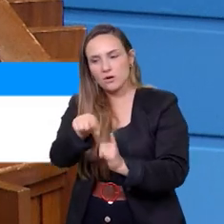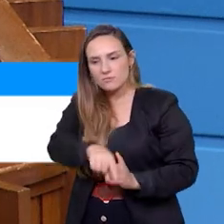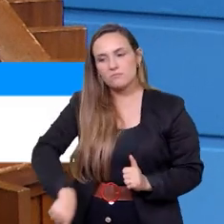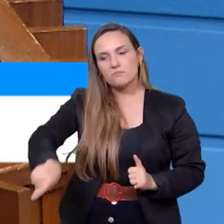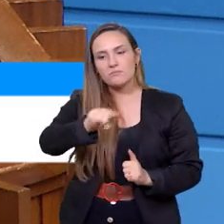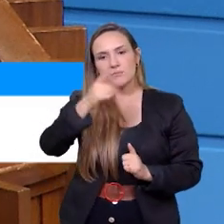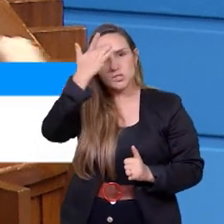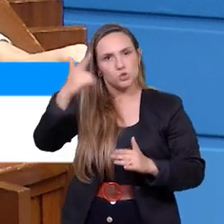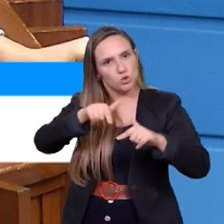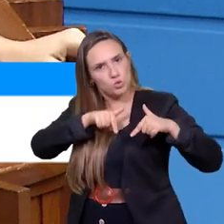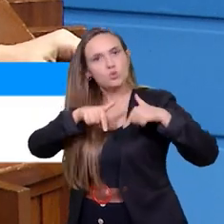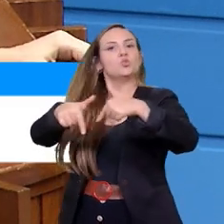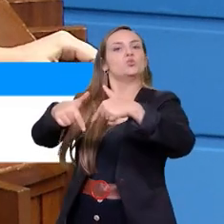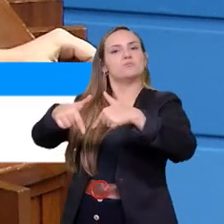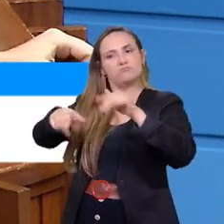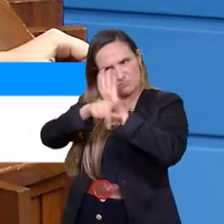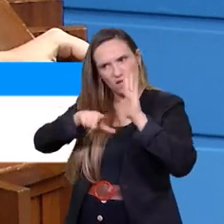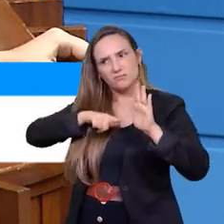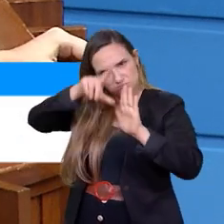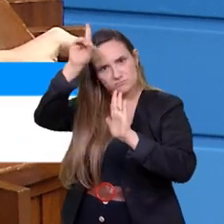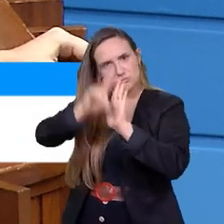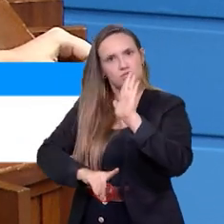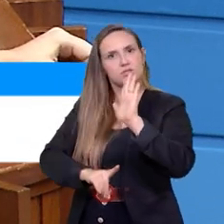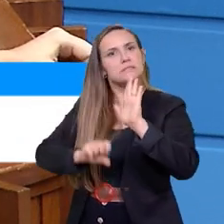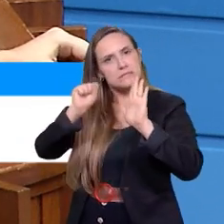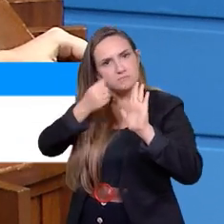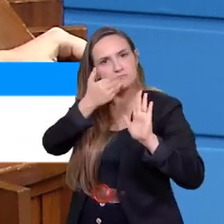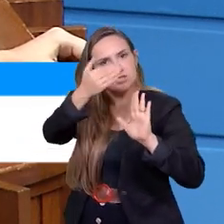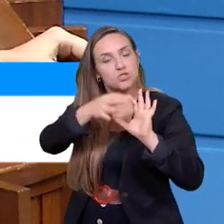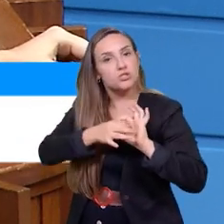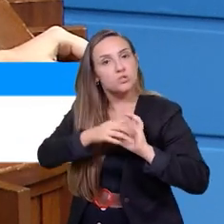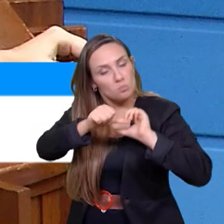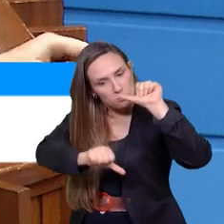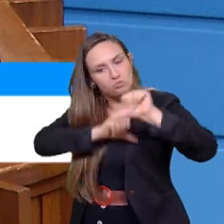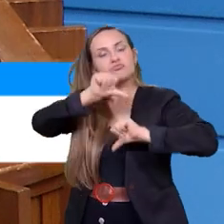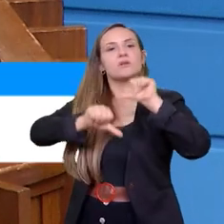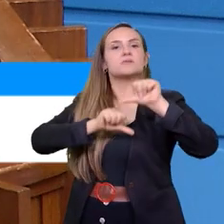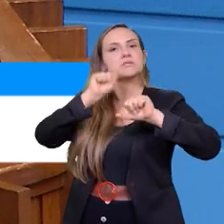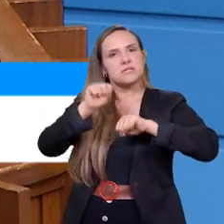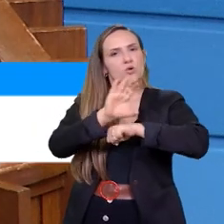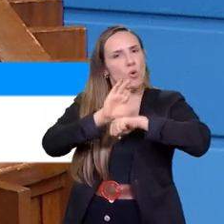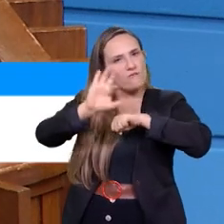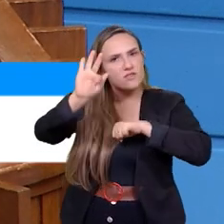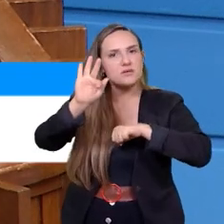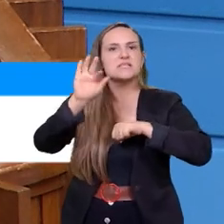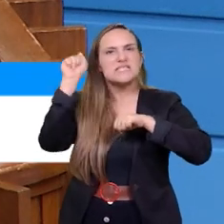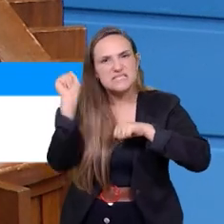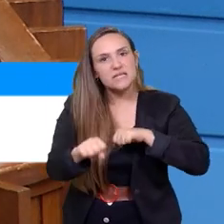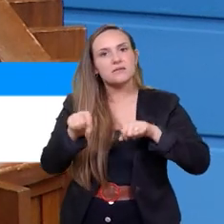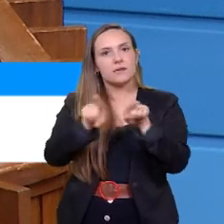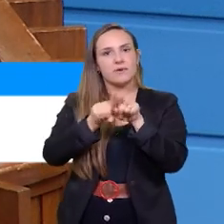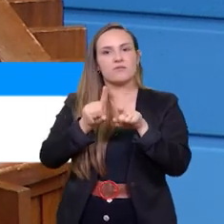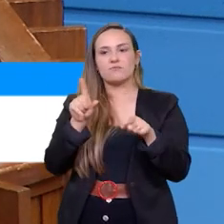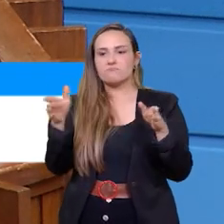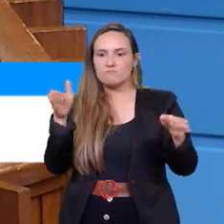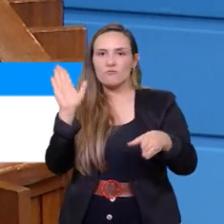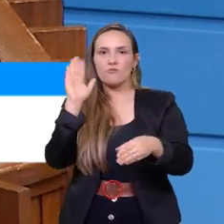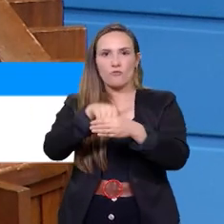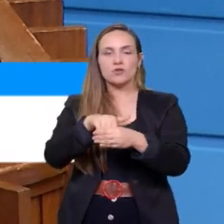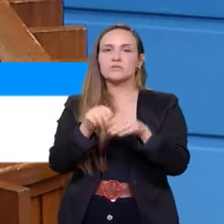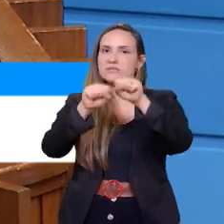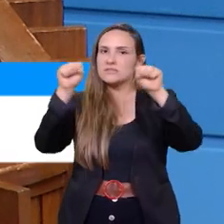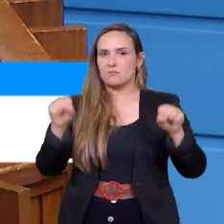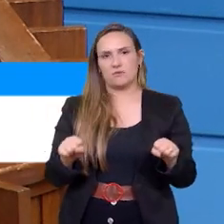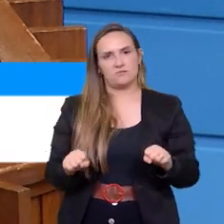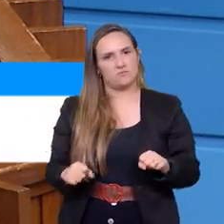Anistia aquelas pessoas que estão exercendo o seu direito de reivindicar mudança na nossa Constituição no